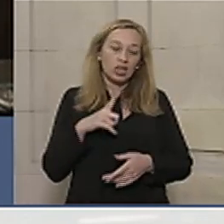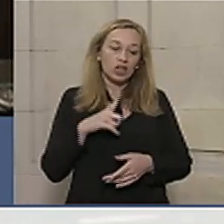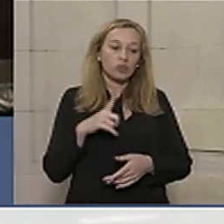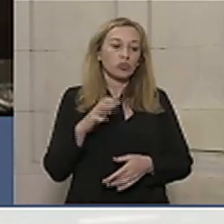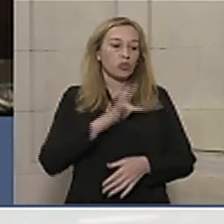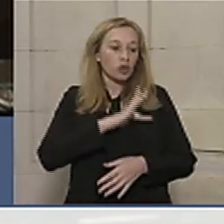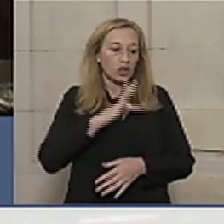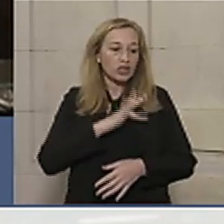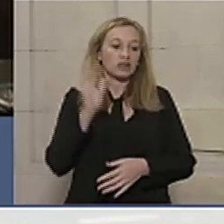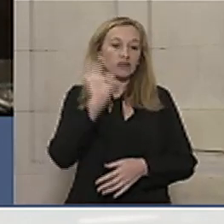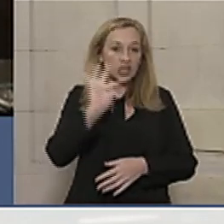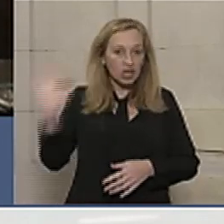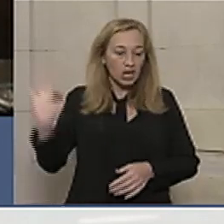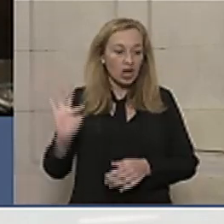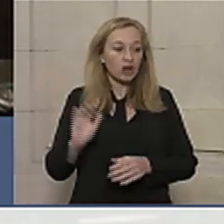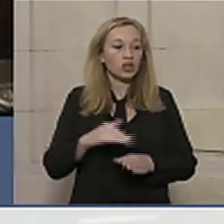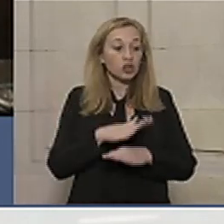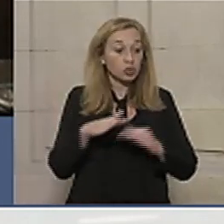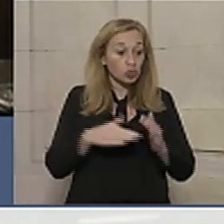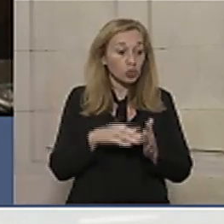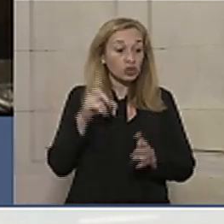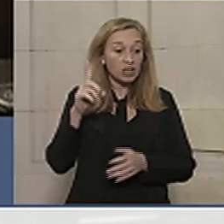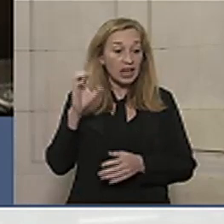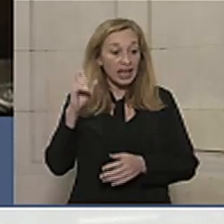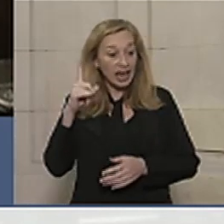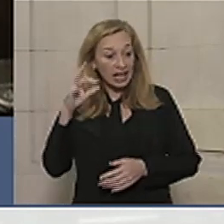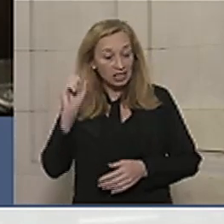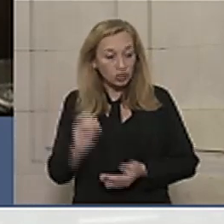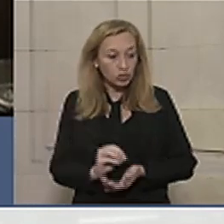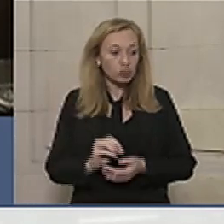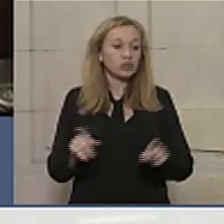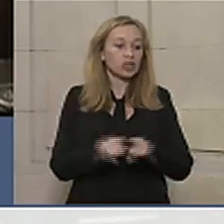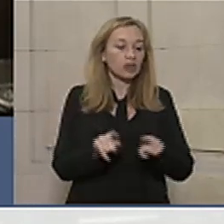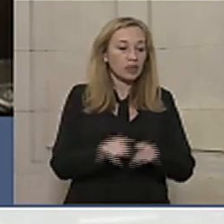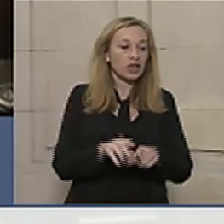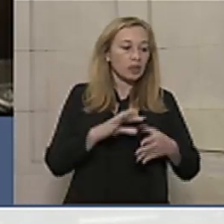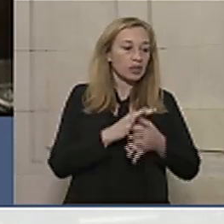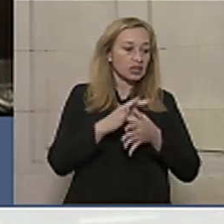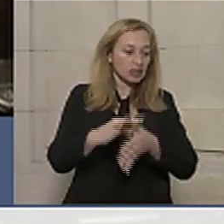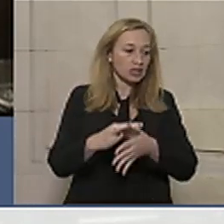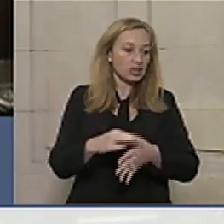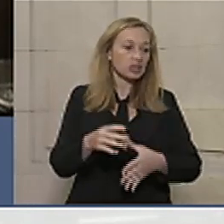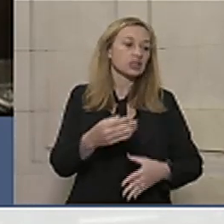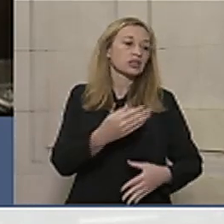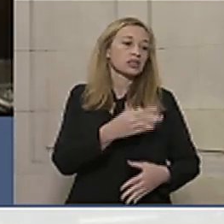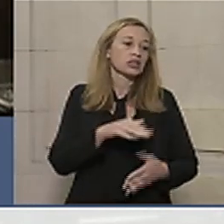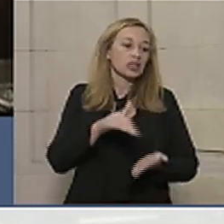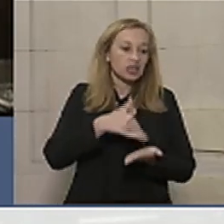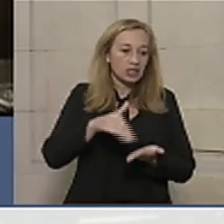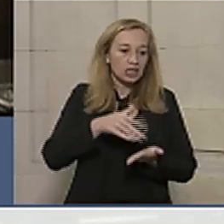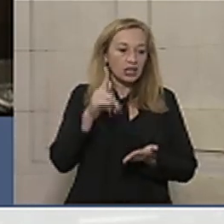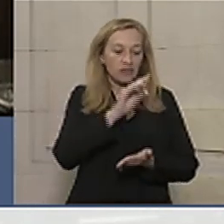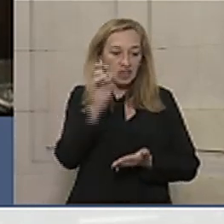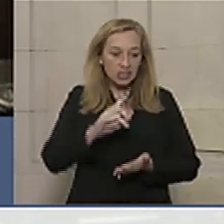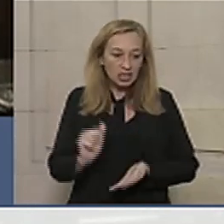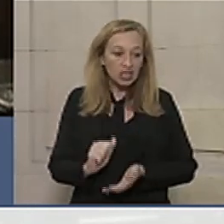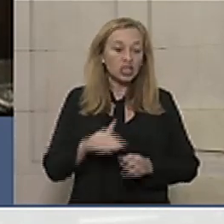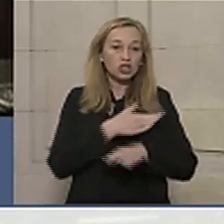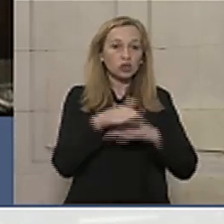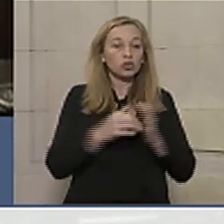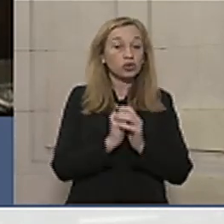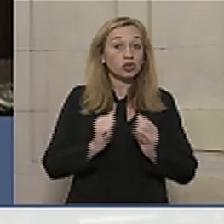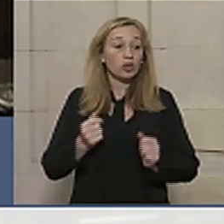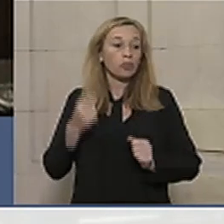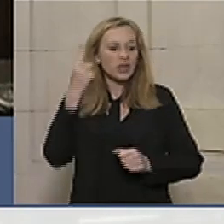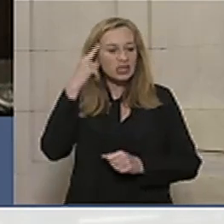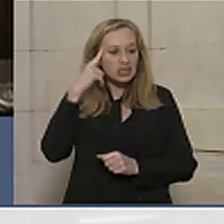Rodoviária Federal, e todos, inclusive também o representante da Secretaria da Fazenda, e todos estão tomando medidas muito interessantes e